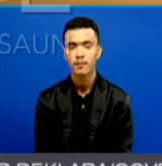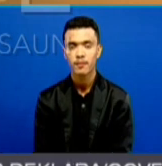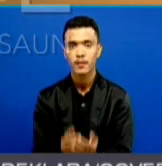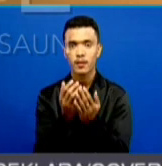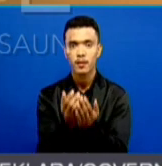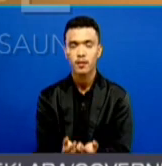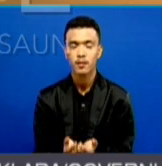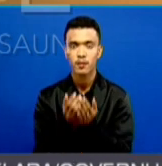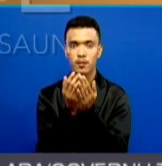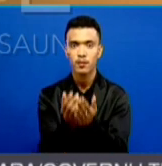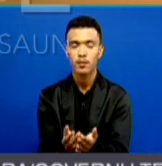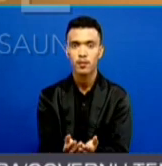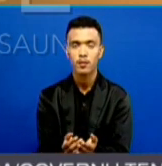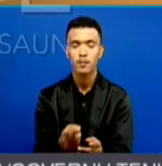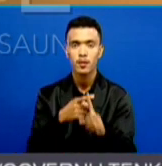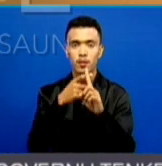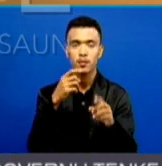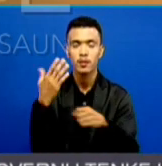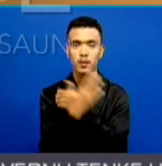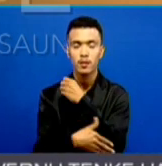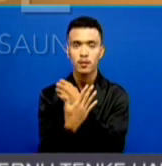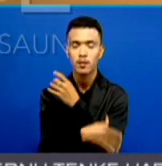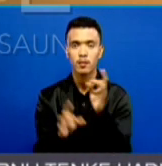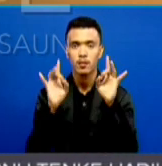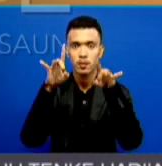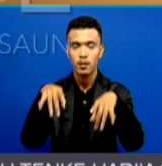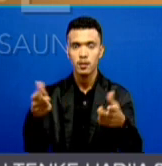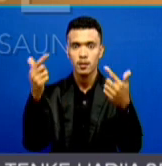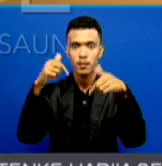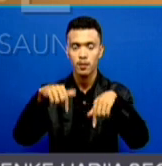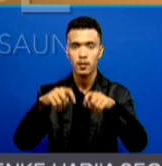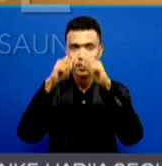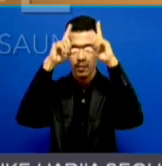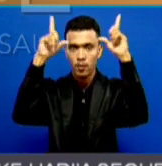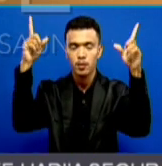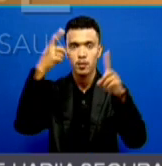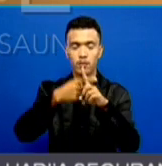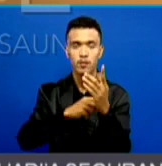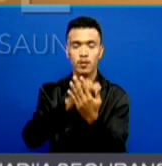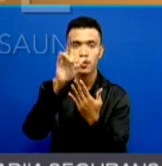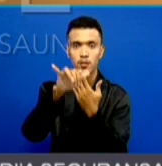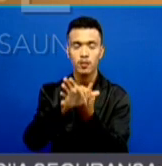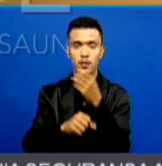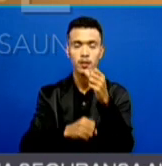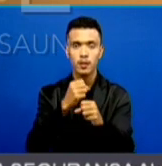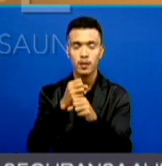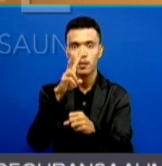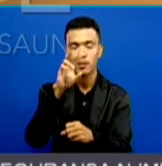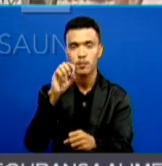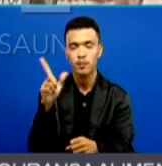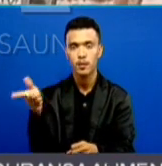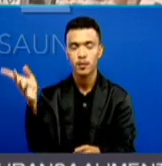Rogue Guardian Clash ne bedua sanghusi Australia, se to o Timor Leste ia fulan Juliu tinang rihung rua rua nulur racing hat.